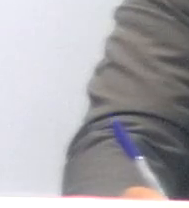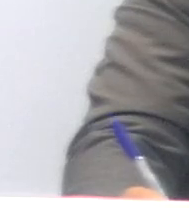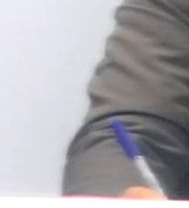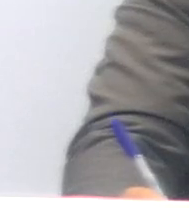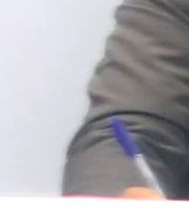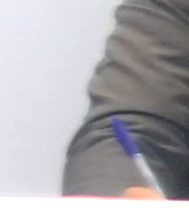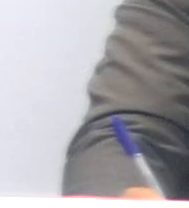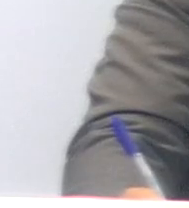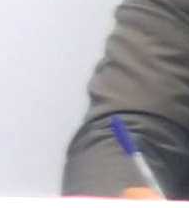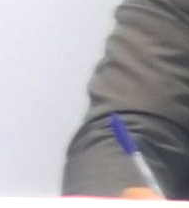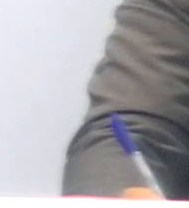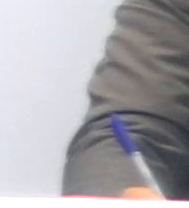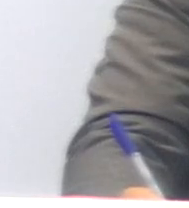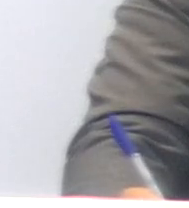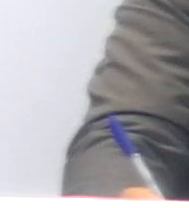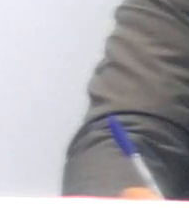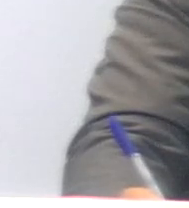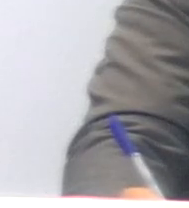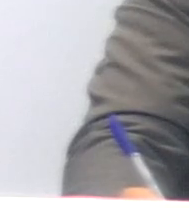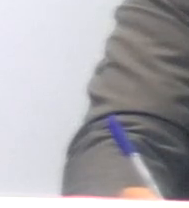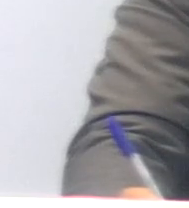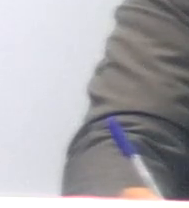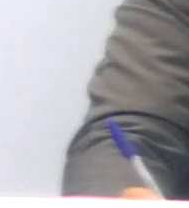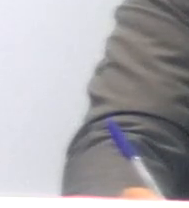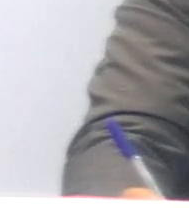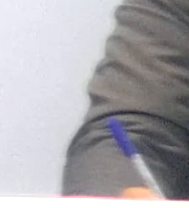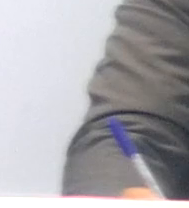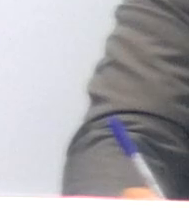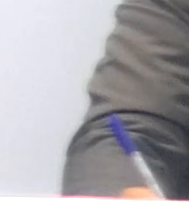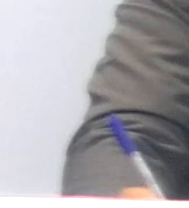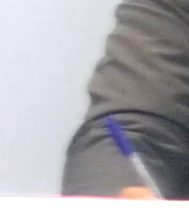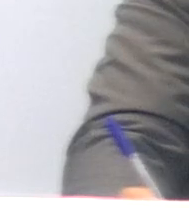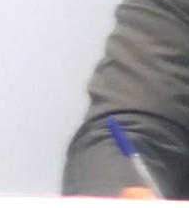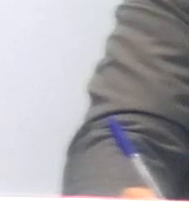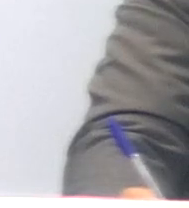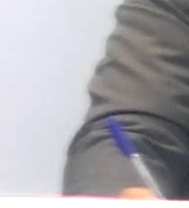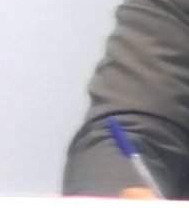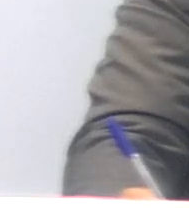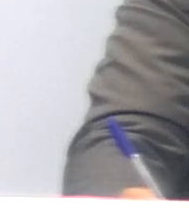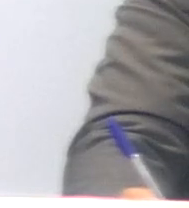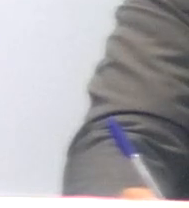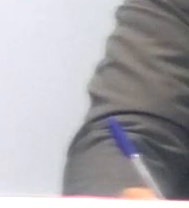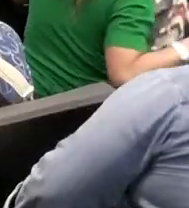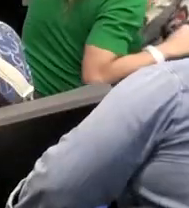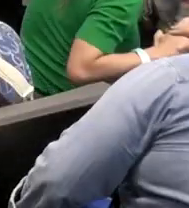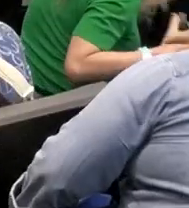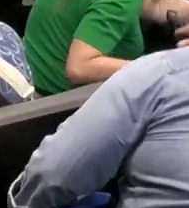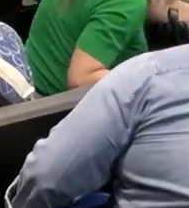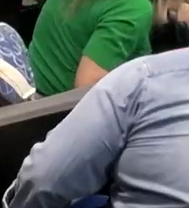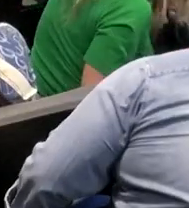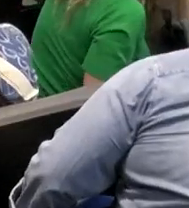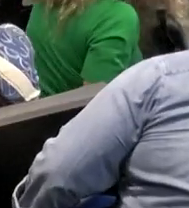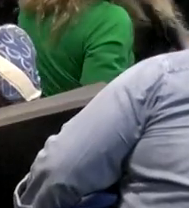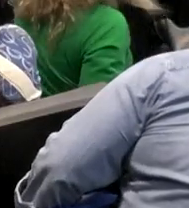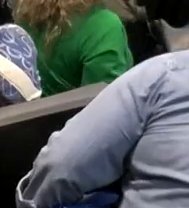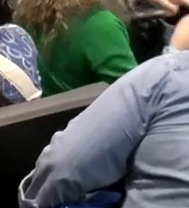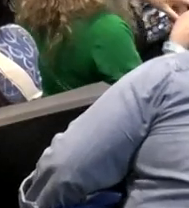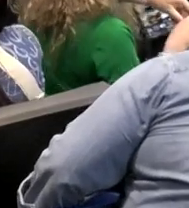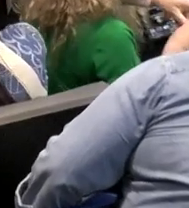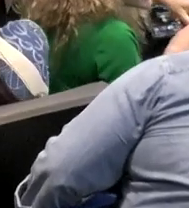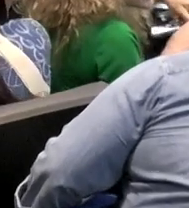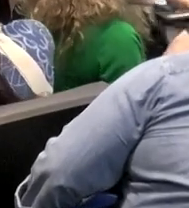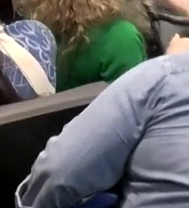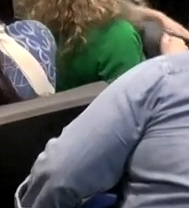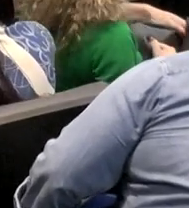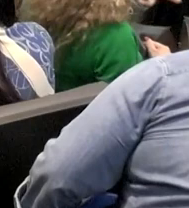virando desculpa a expressão uma brincadeira de mau gosto por favor Doutor Boa tarde a todos eh bom